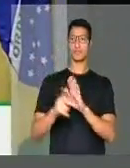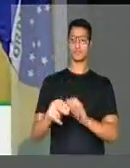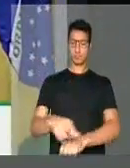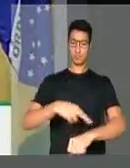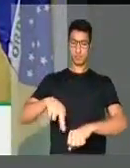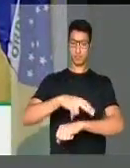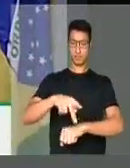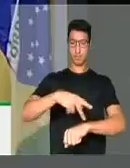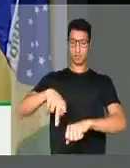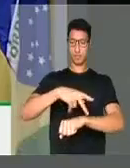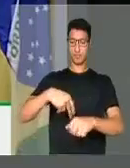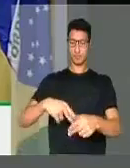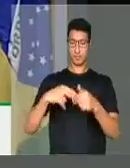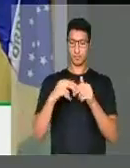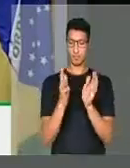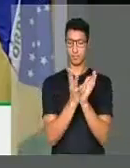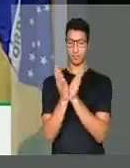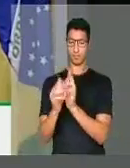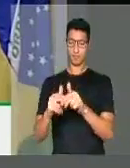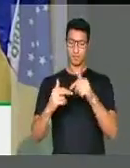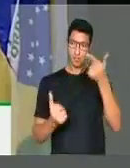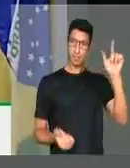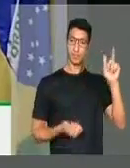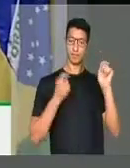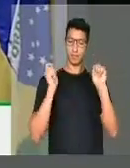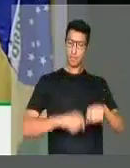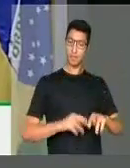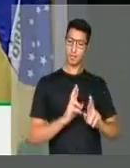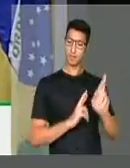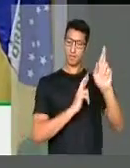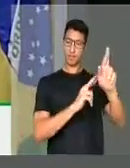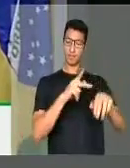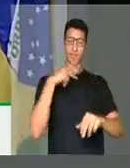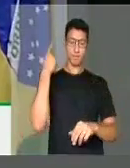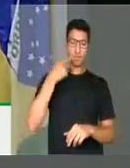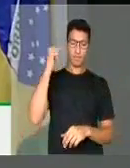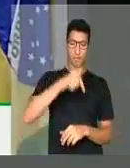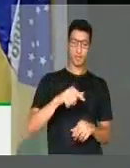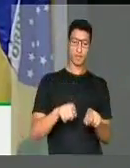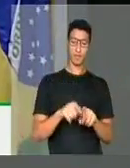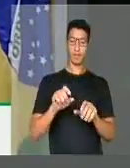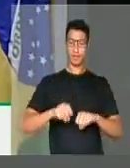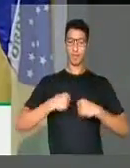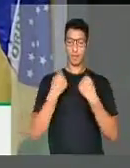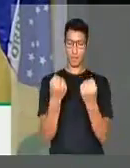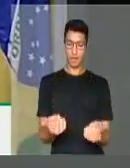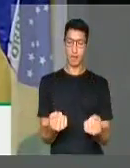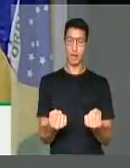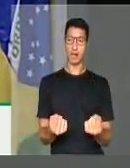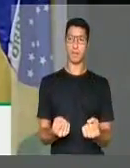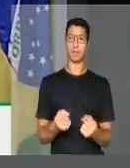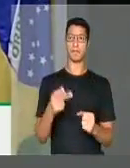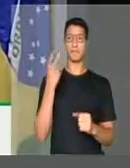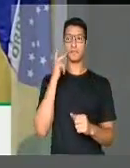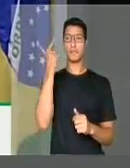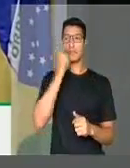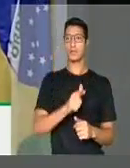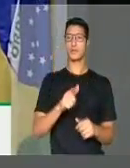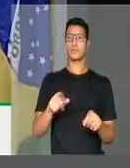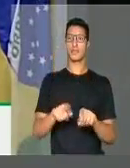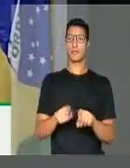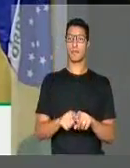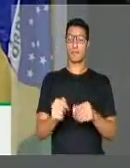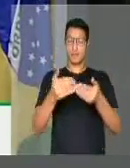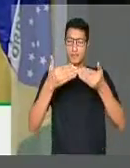as regiões do país, por um lado, e por outro lado, capaz de representar os partidos aí fortalecidos, para poder,